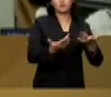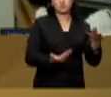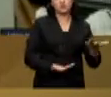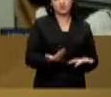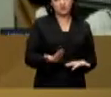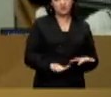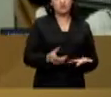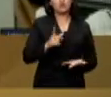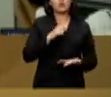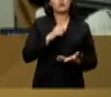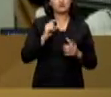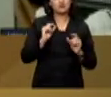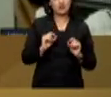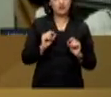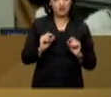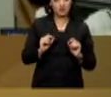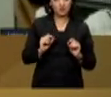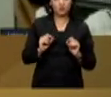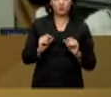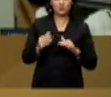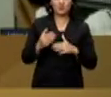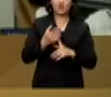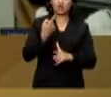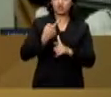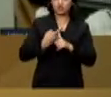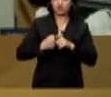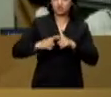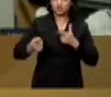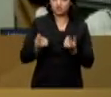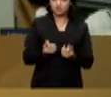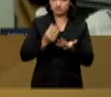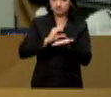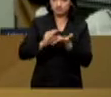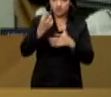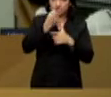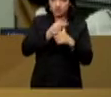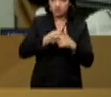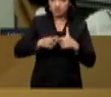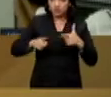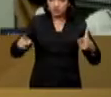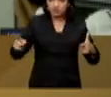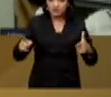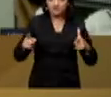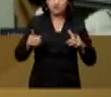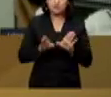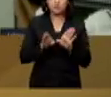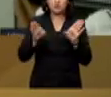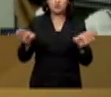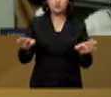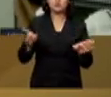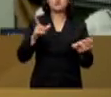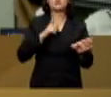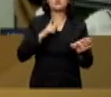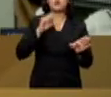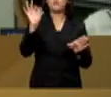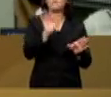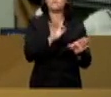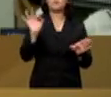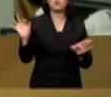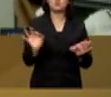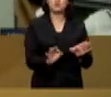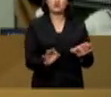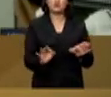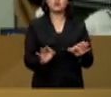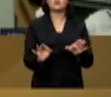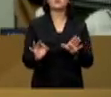Unificou-se a repartição das receitas, prescrevendo para ambas as situações a incidência da alíquota interestadual para o estado